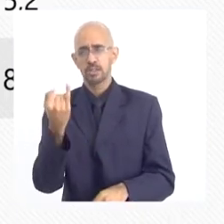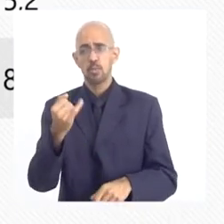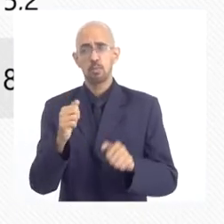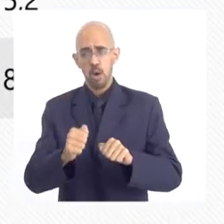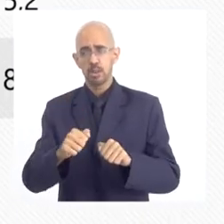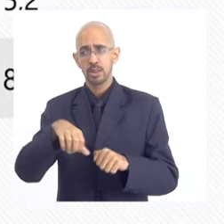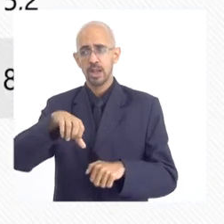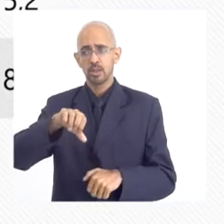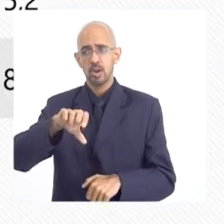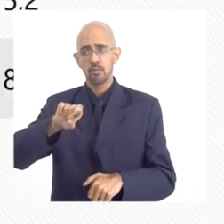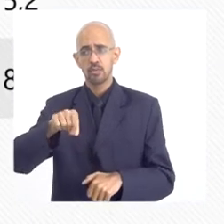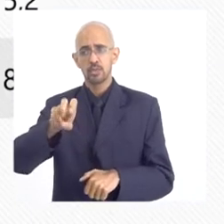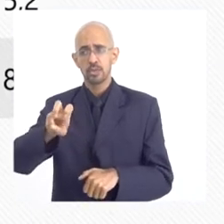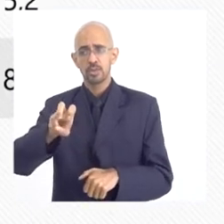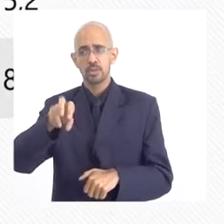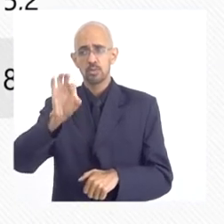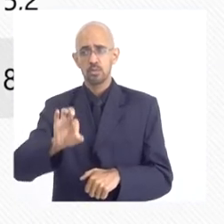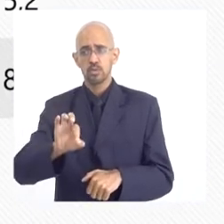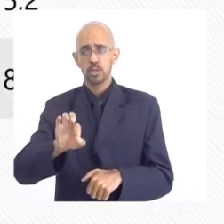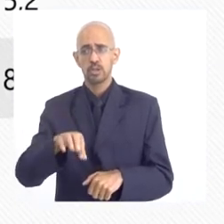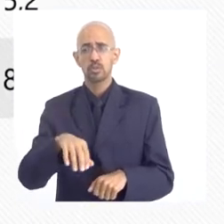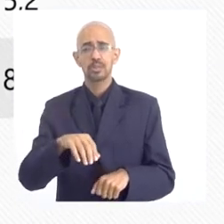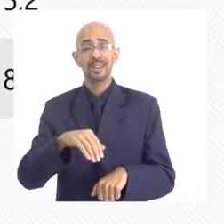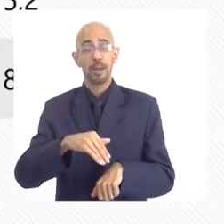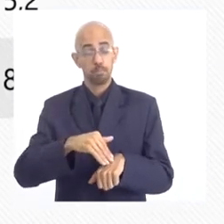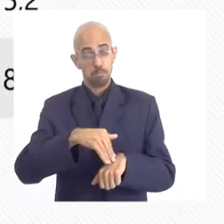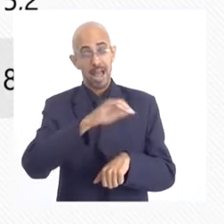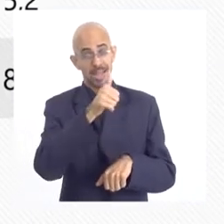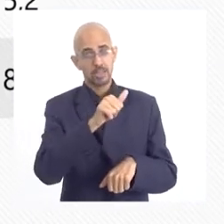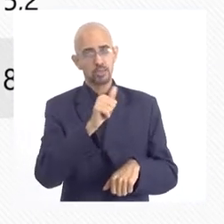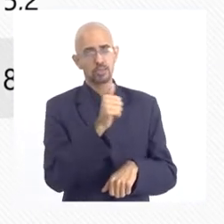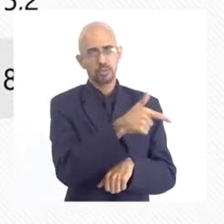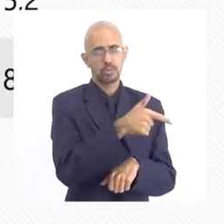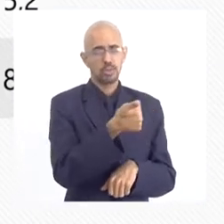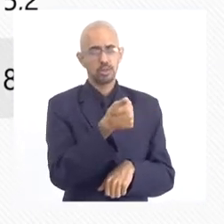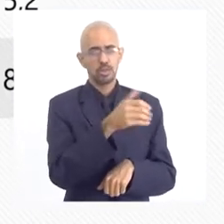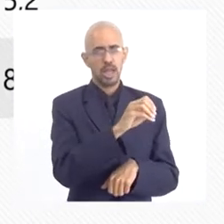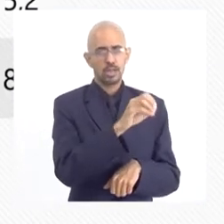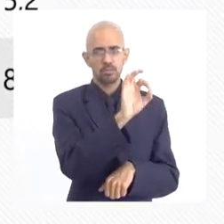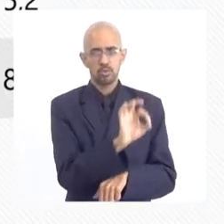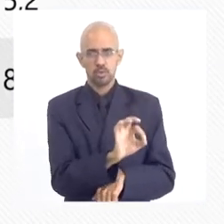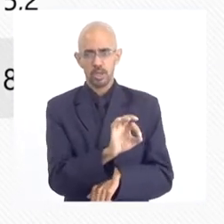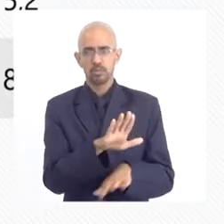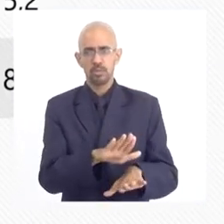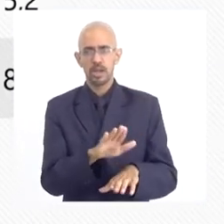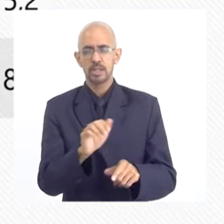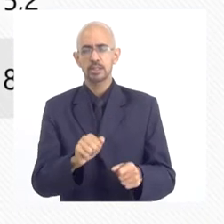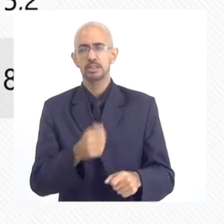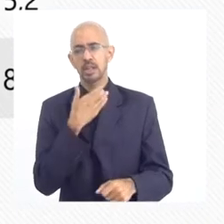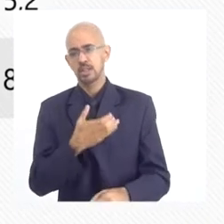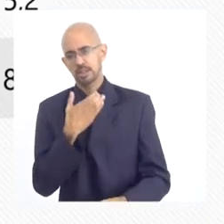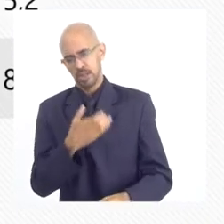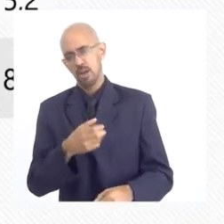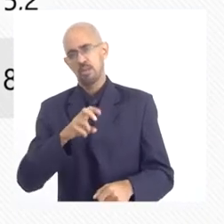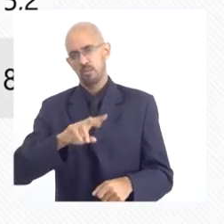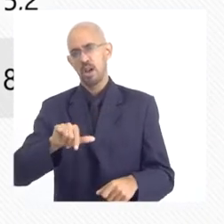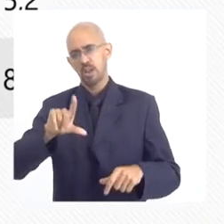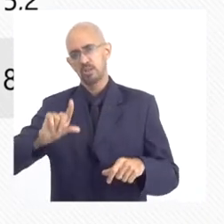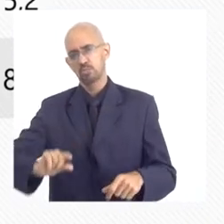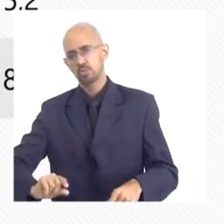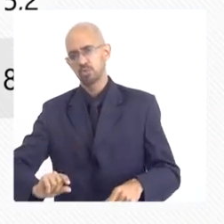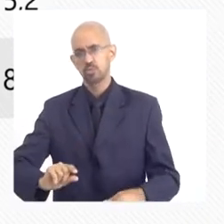9,5%, ela já passa de 10 hoje, mas quando você chegar ao final do ano vai ter uma queda